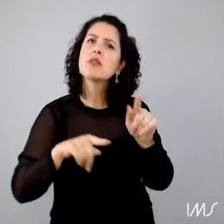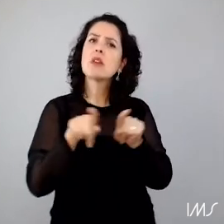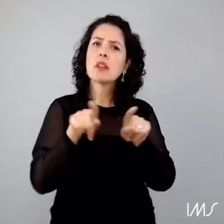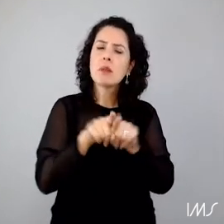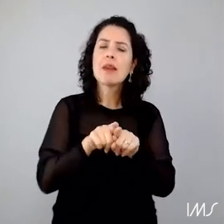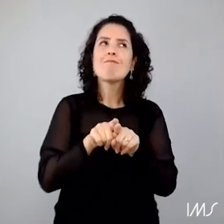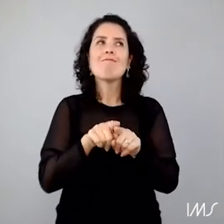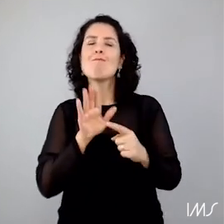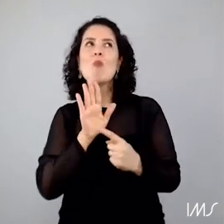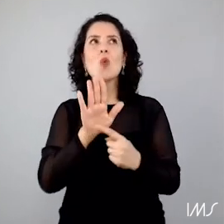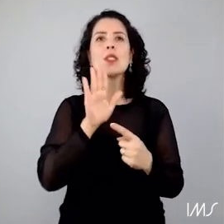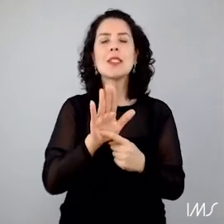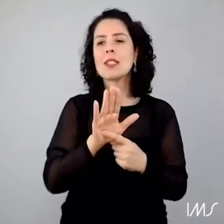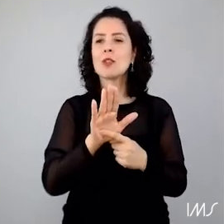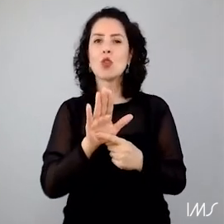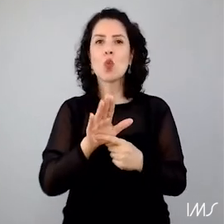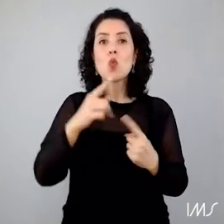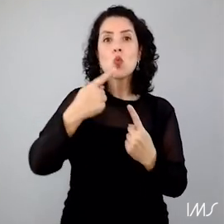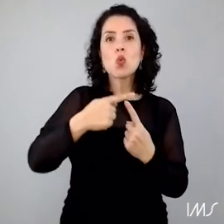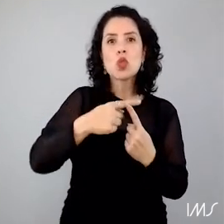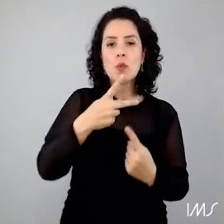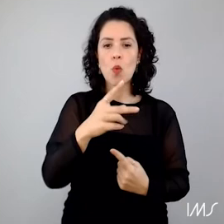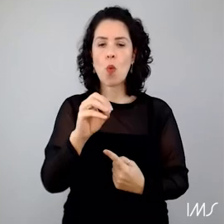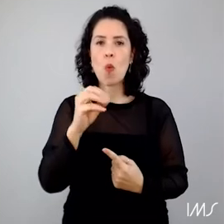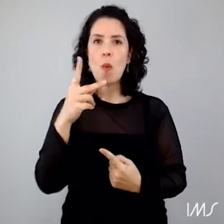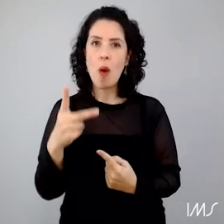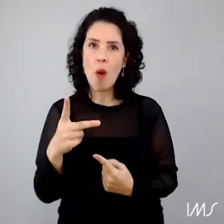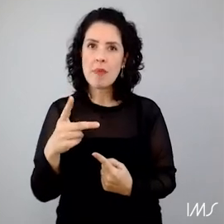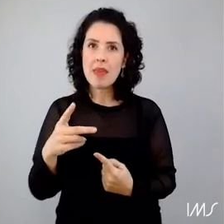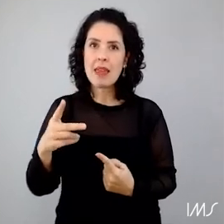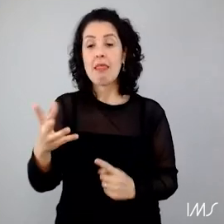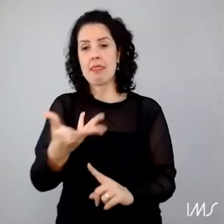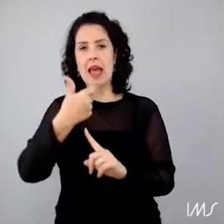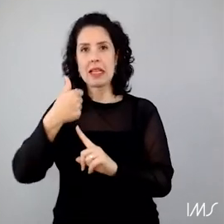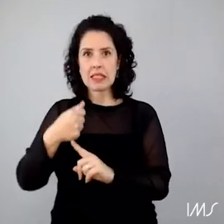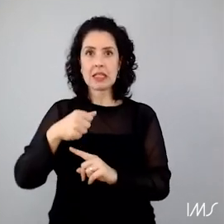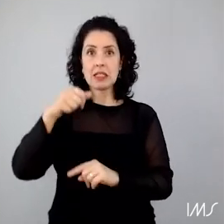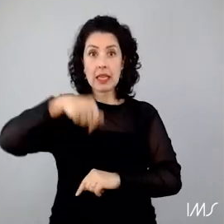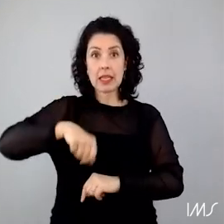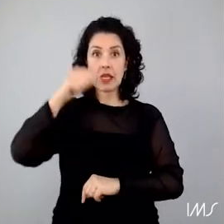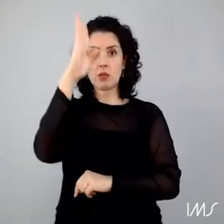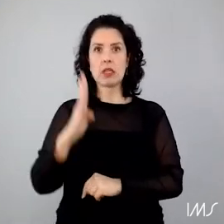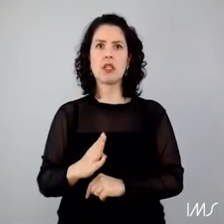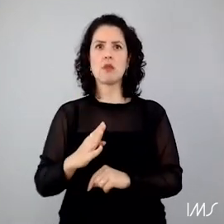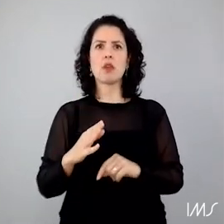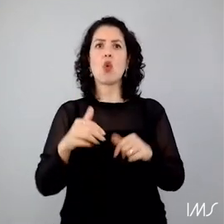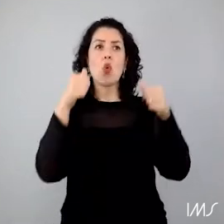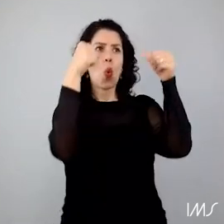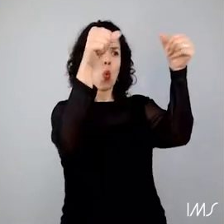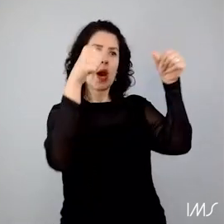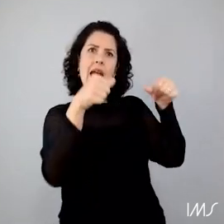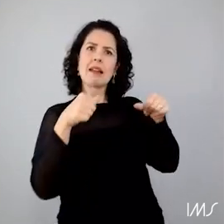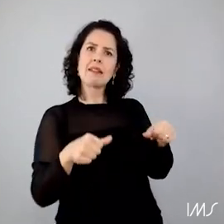nos cartazes publicitários do Geraldo de Barros, que você também citou, as fileiras de garrafas de Coca-Cola, do Cido Meirelles,